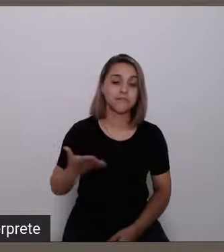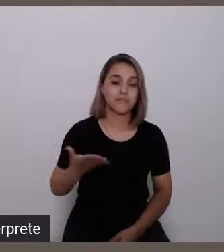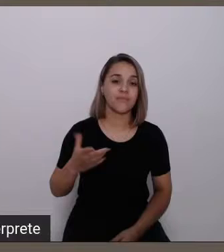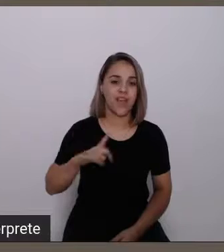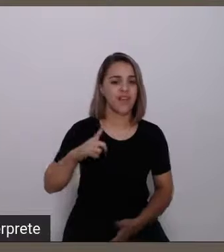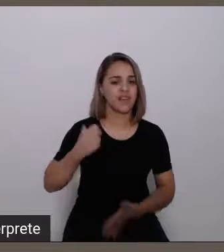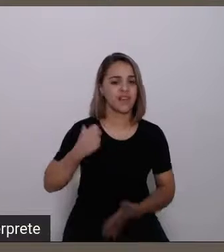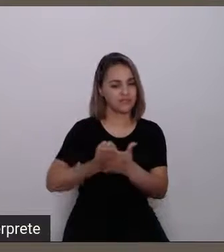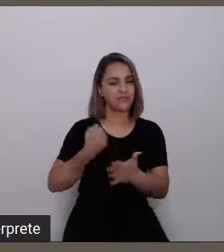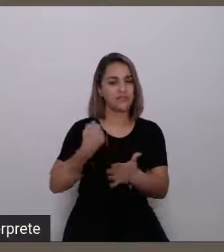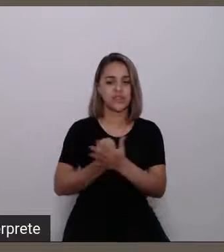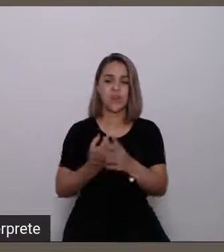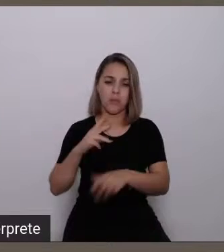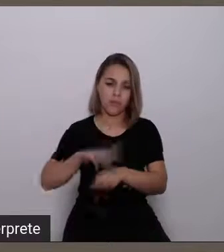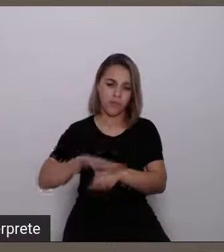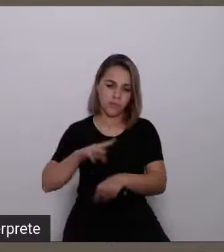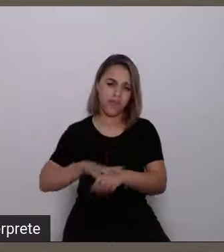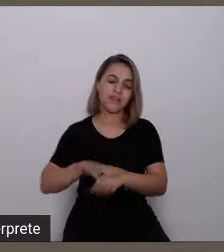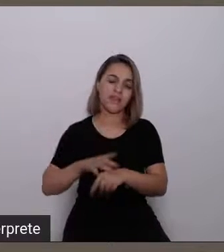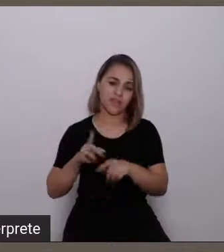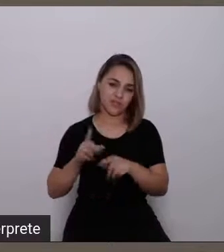momento, ele defendia esse...